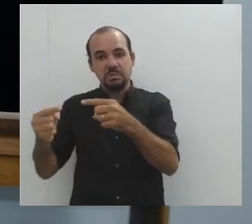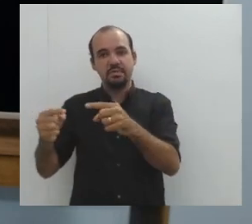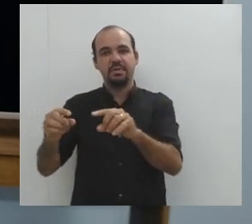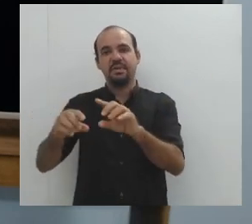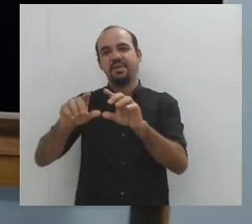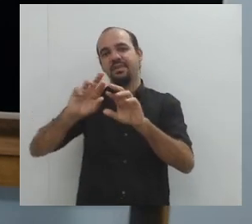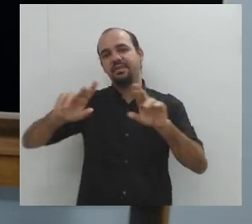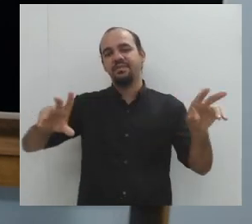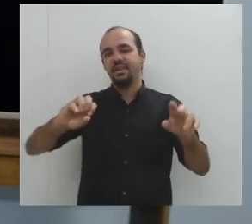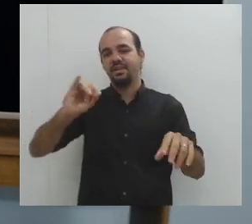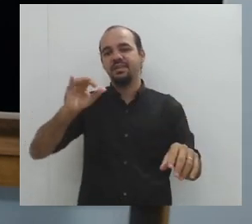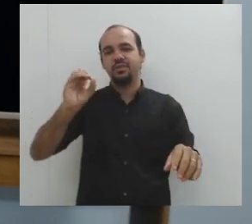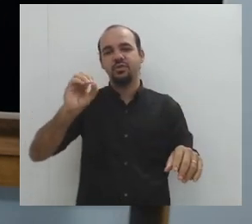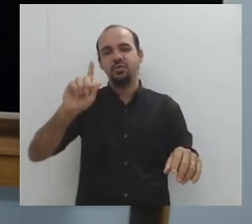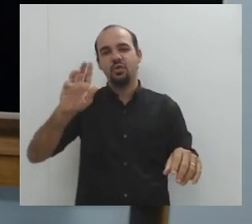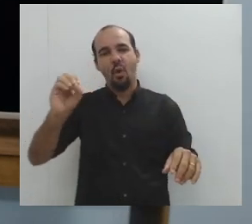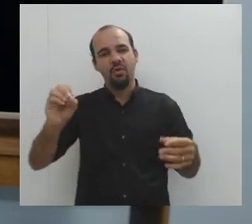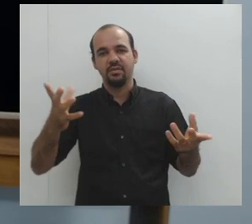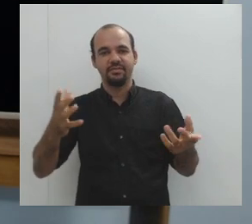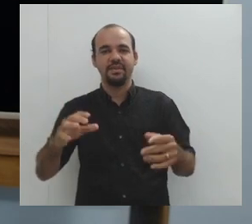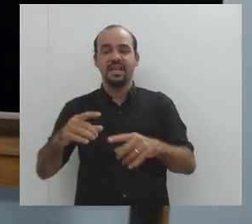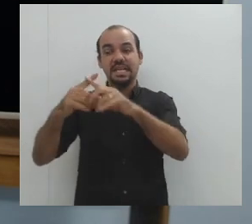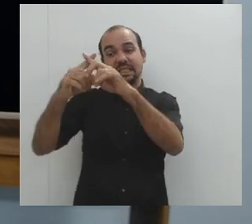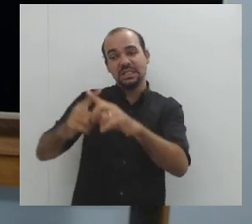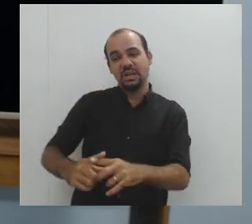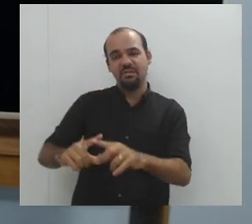competição. E assim, a competição em si ela não é um